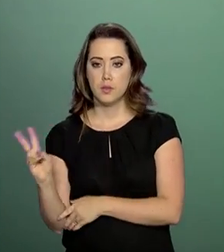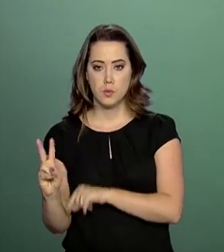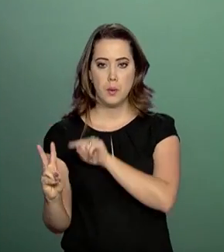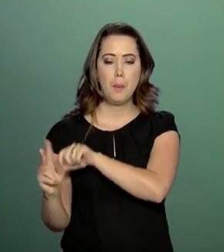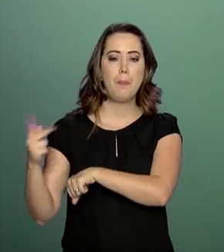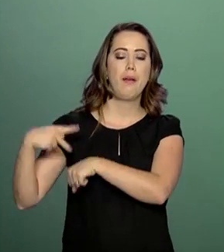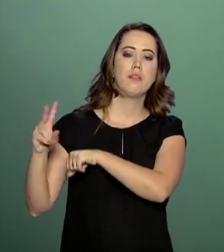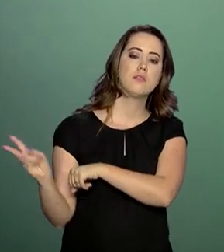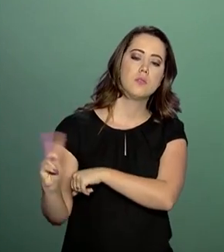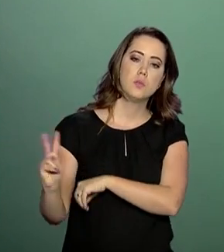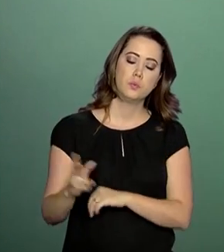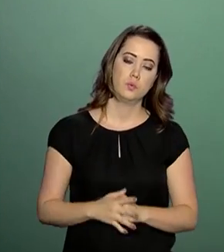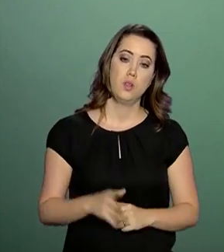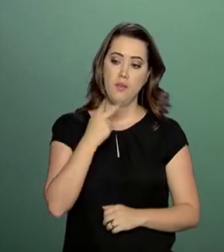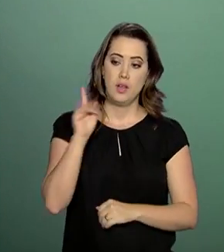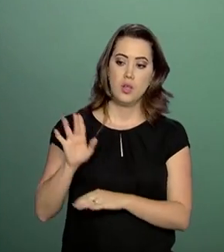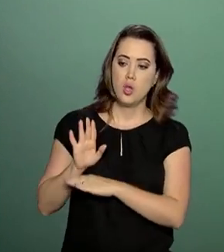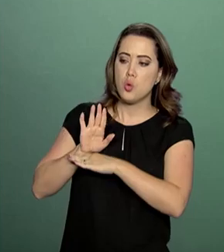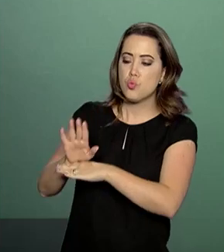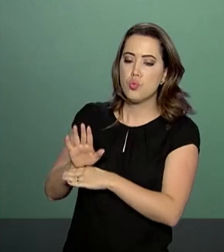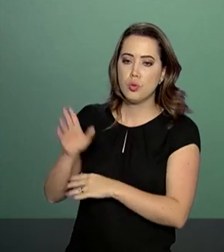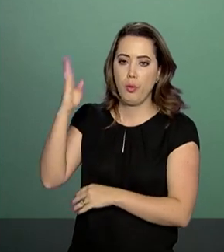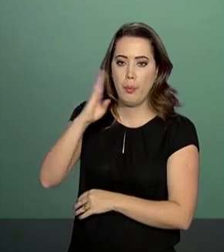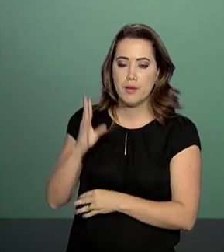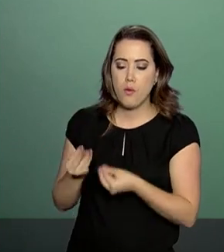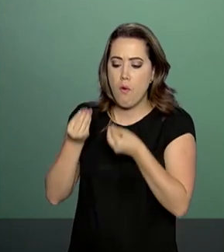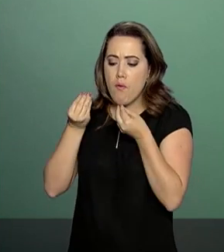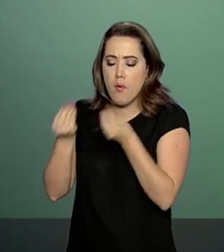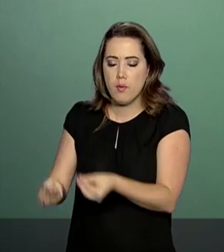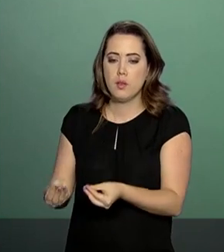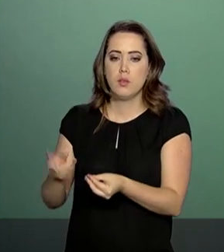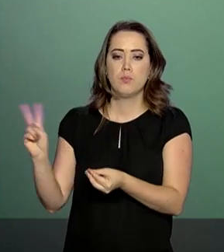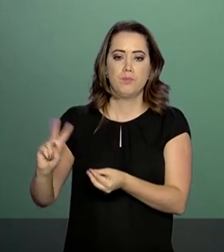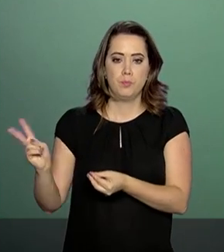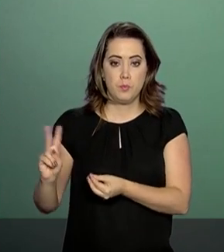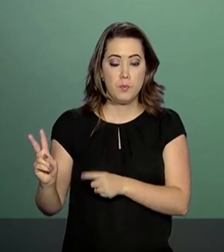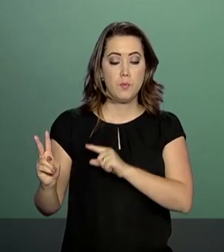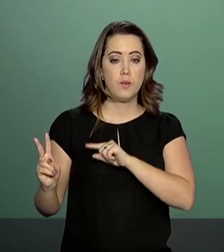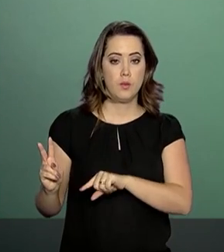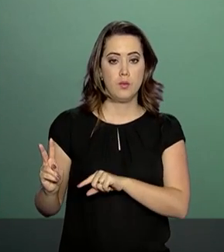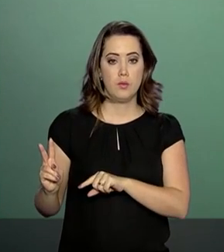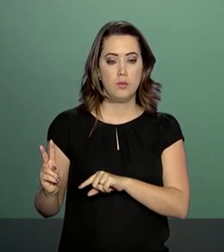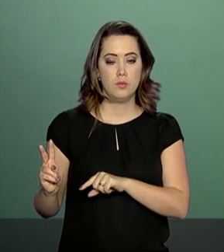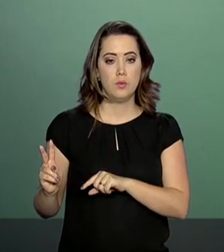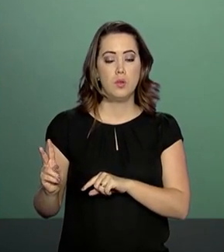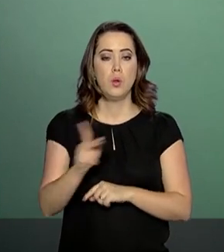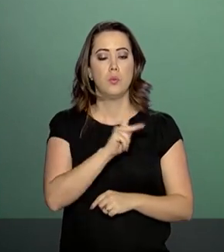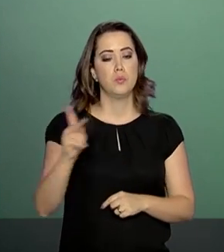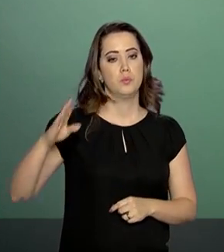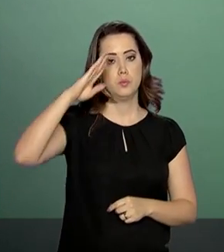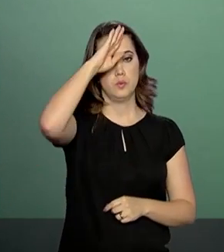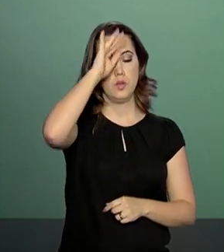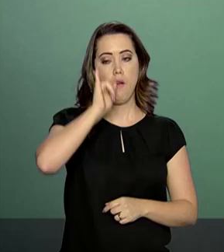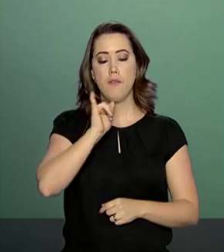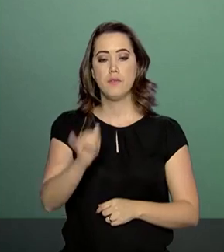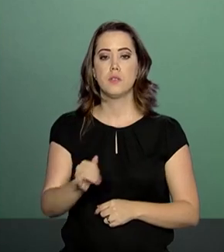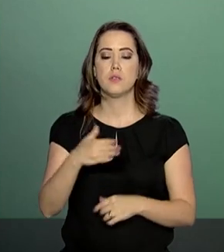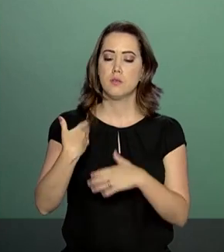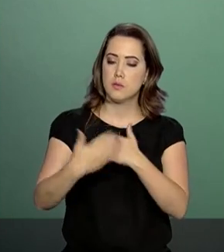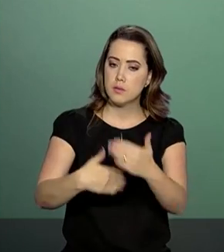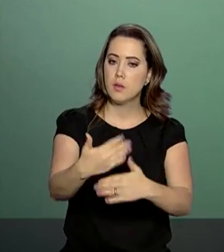Venezuela a respeito do apoio brasileiro a ajuda humanitária para a Venezuela Presidente da República informa o que